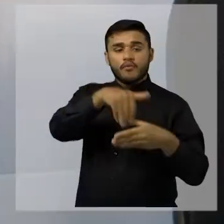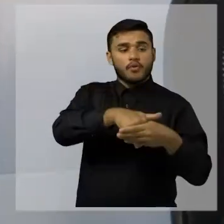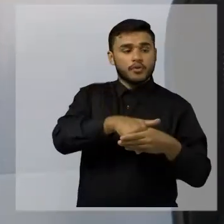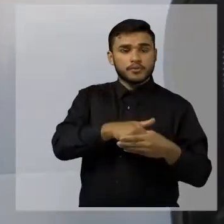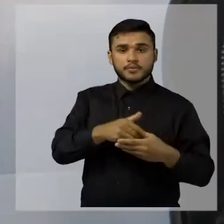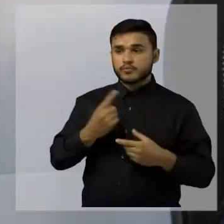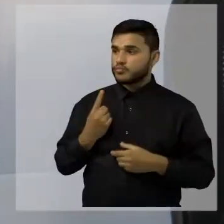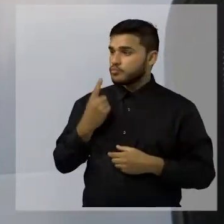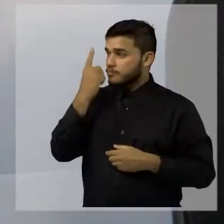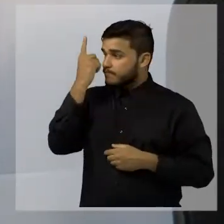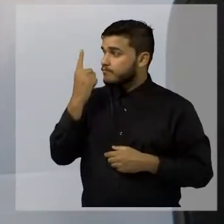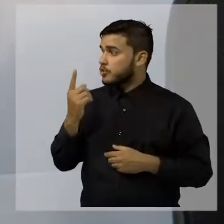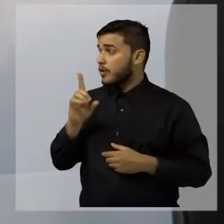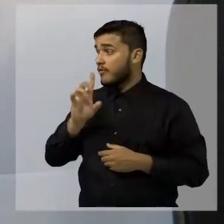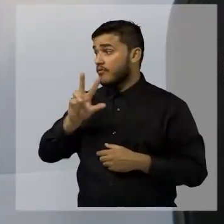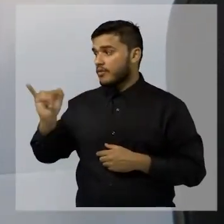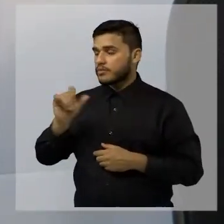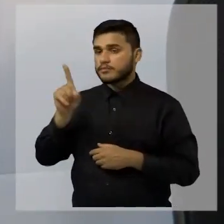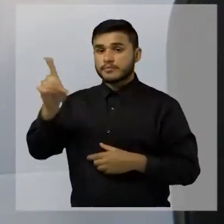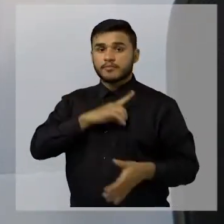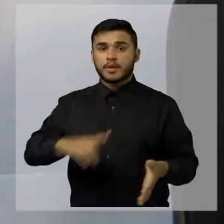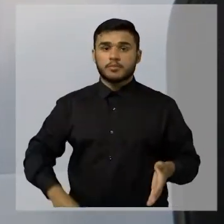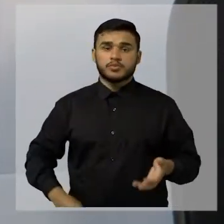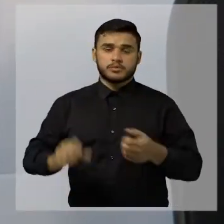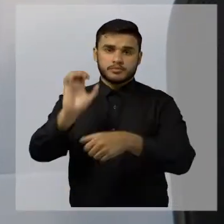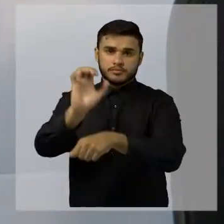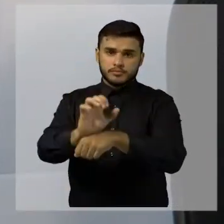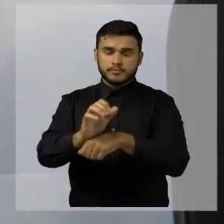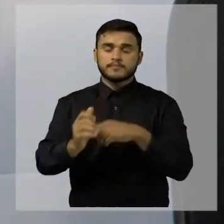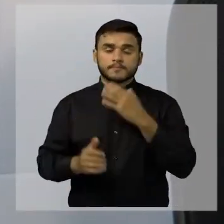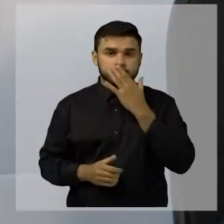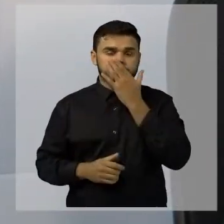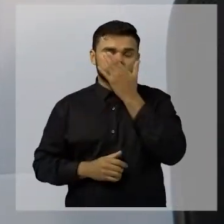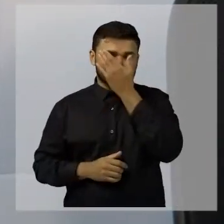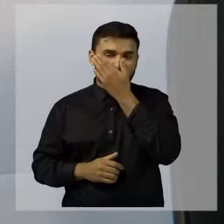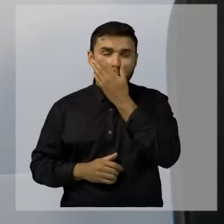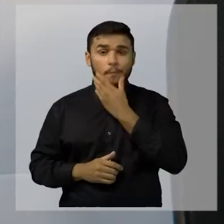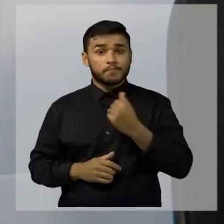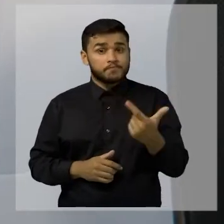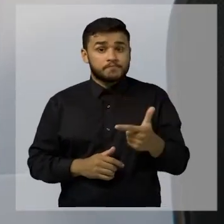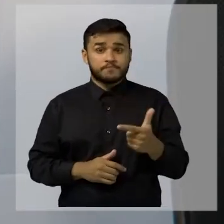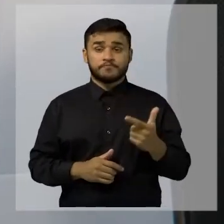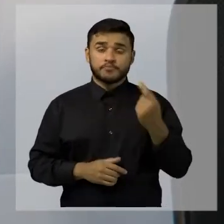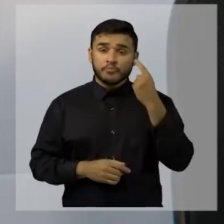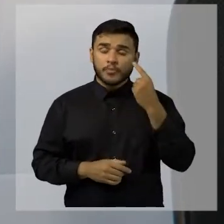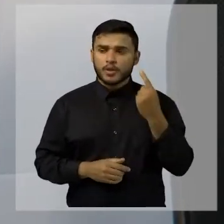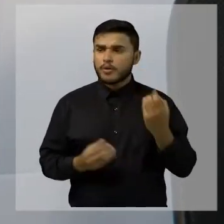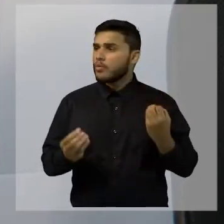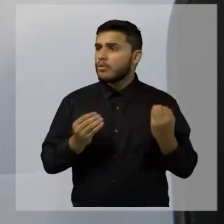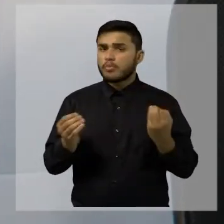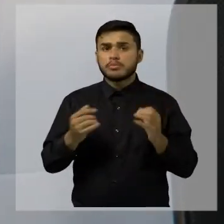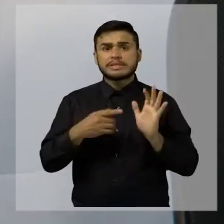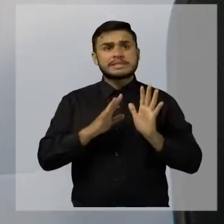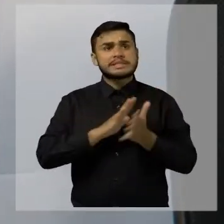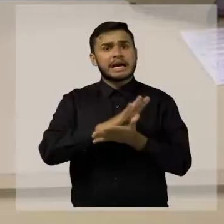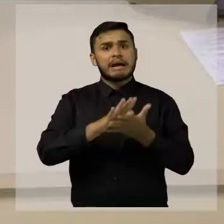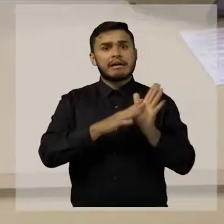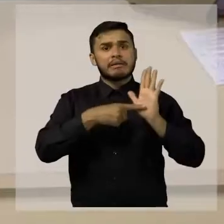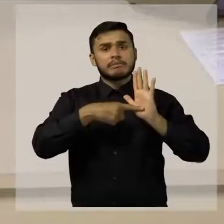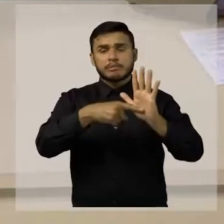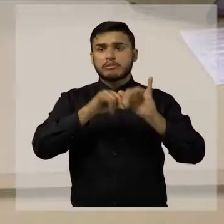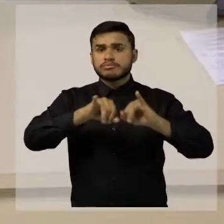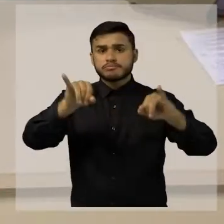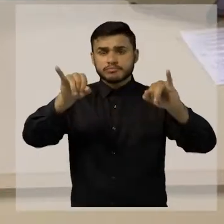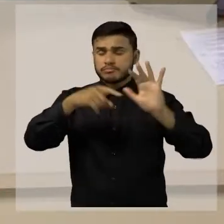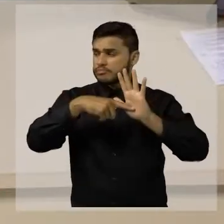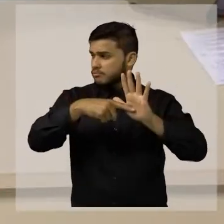que não está sendo abordado, nem pelos cientistas políticos, nem pelo jornalismo político do Estado do Ceará e de Fortaleza. Está se esperando a janela, né, para ver